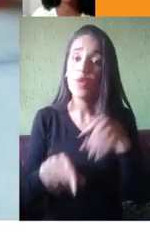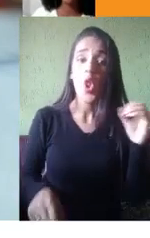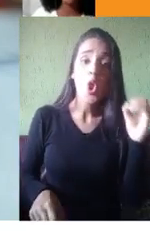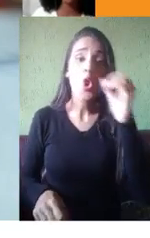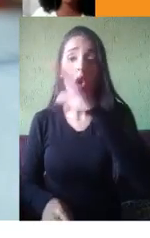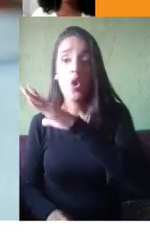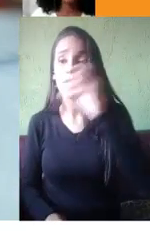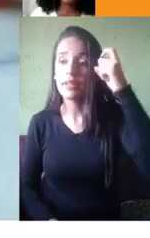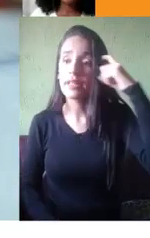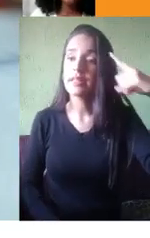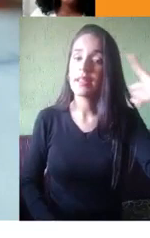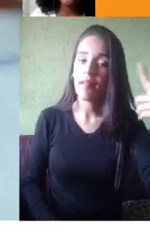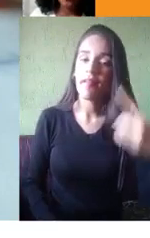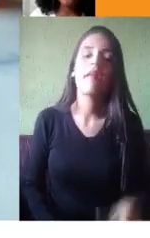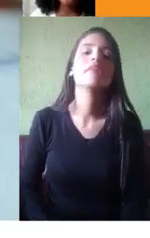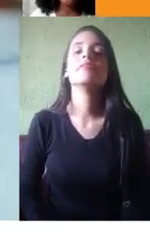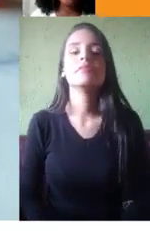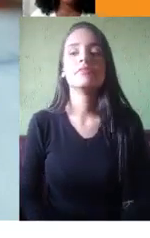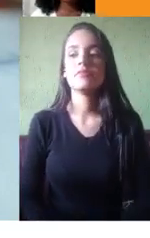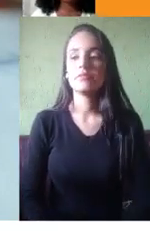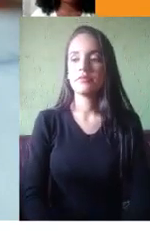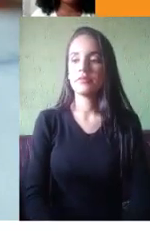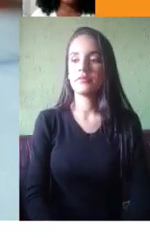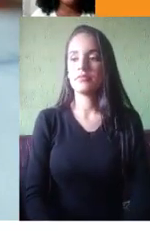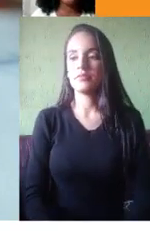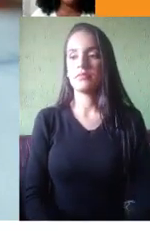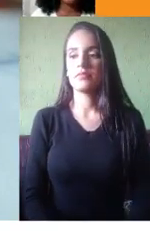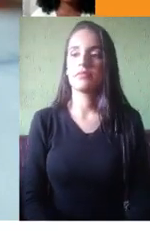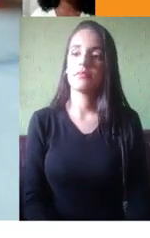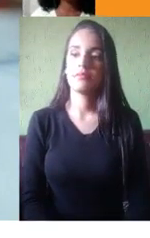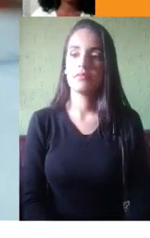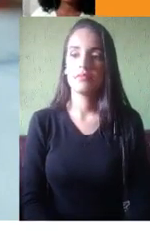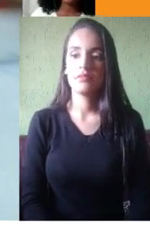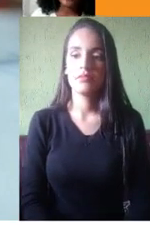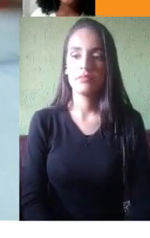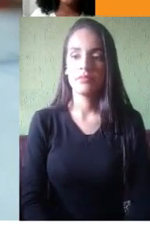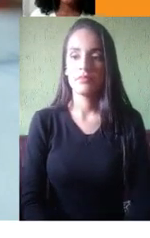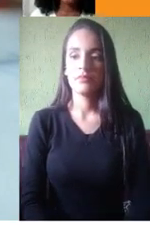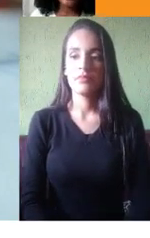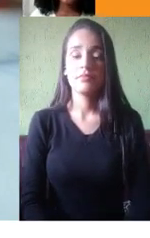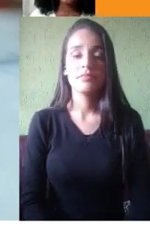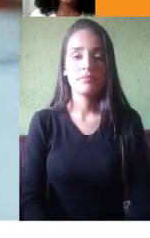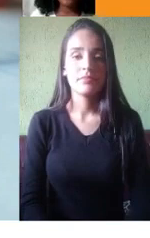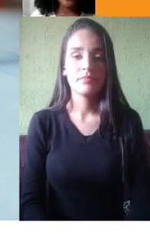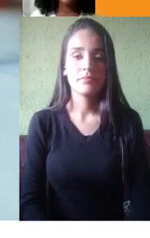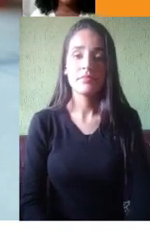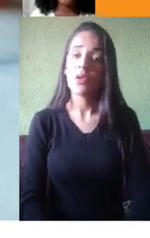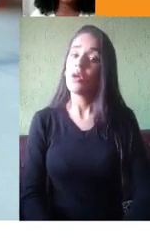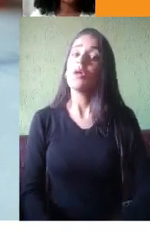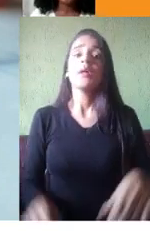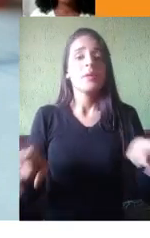seja argumentativo. E é muito bom, né, quando esse desfecho criativo apresenta circularidade, que é a